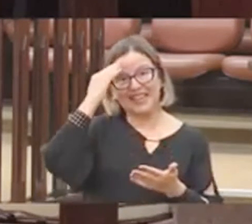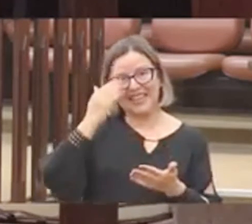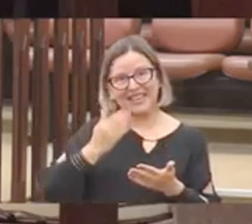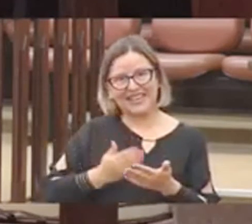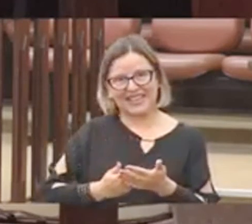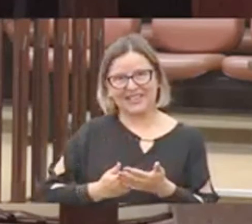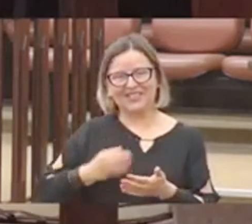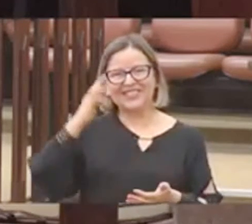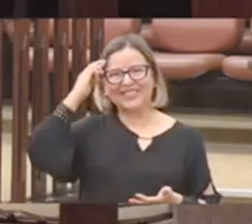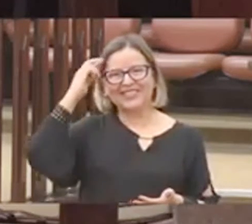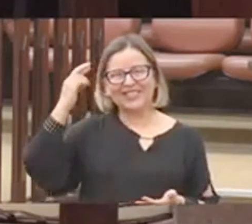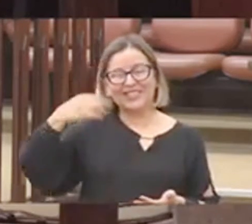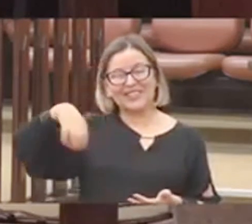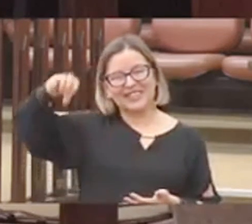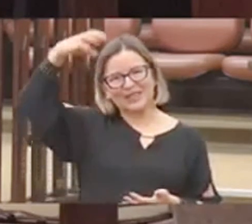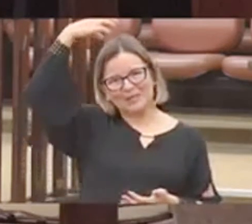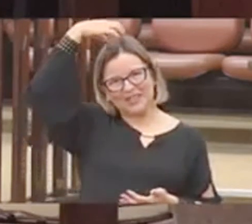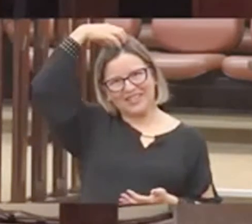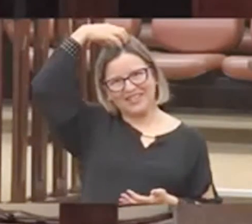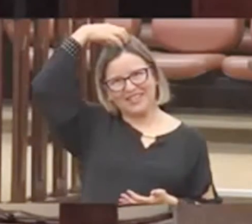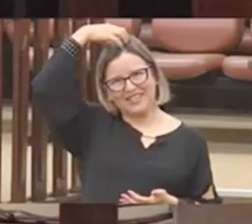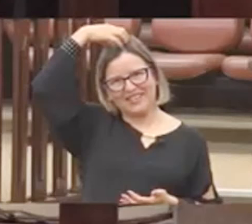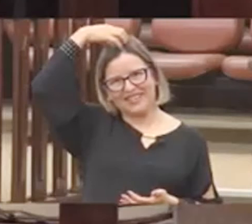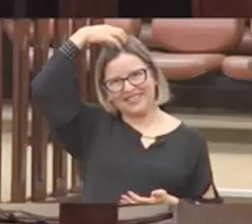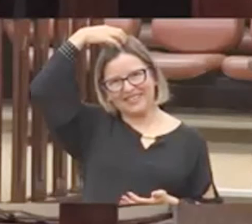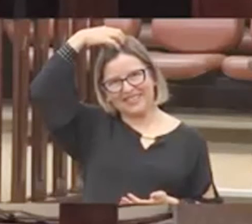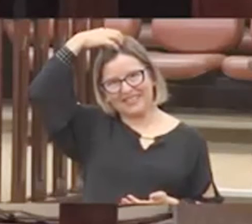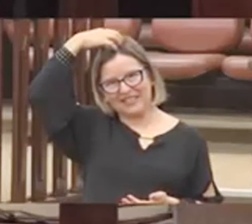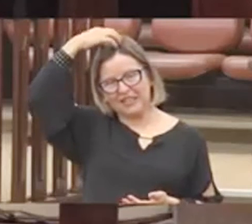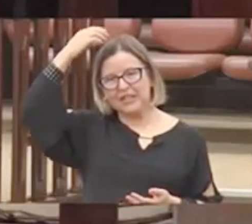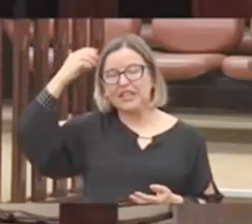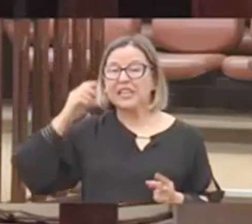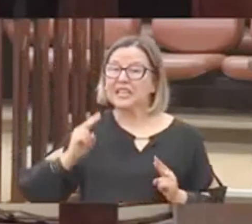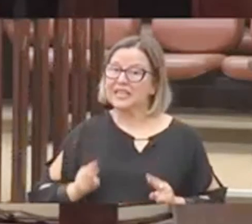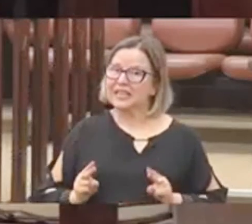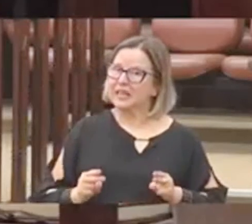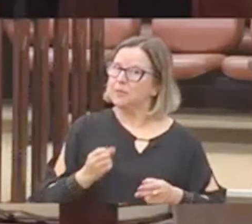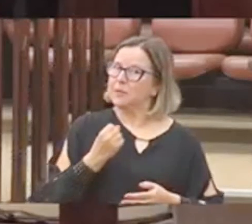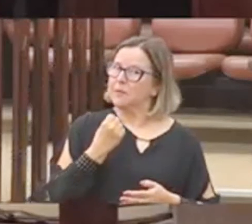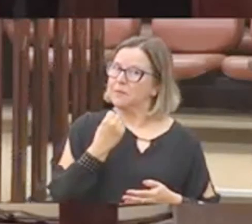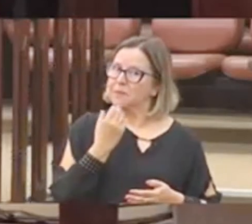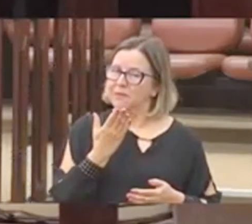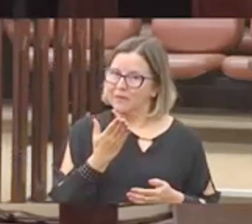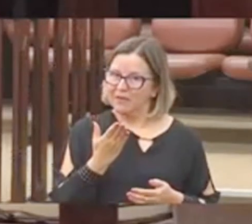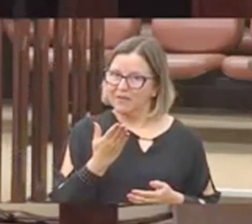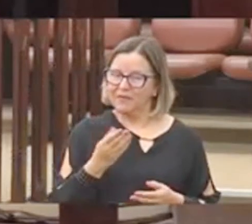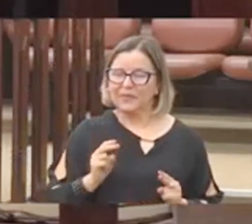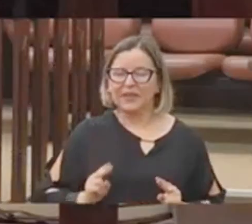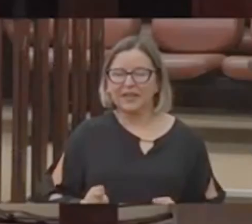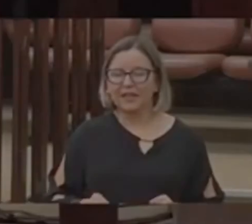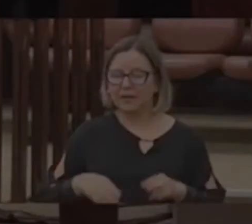soberano, Ele continua sendo bondoso e Ele continua sendo